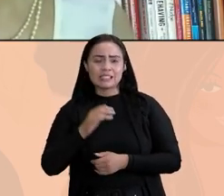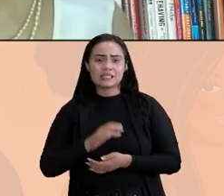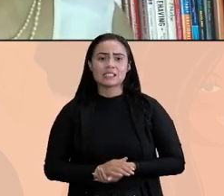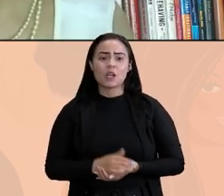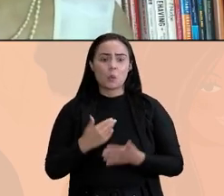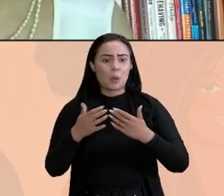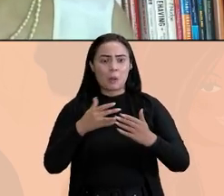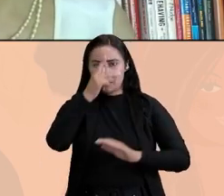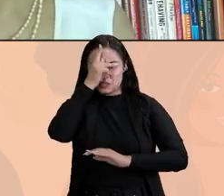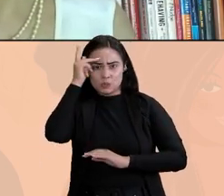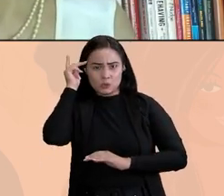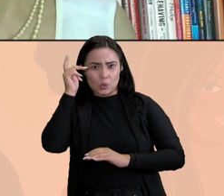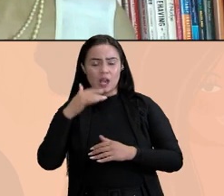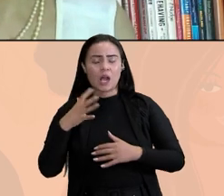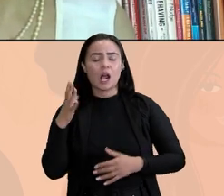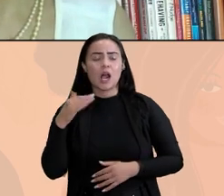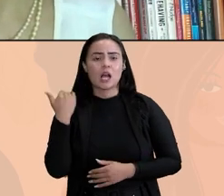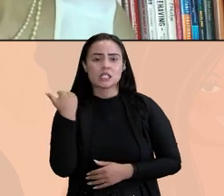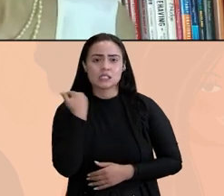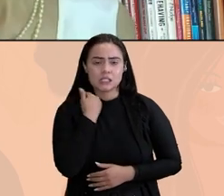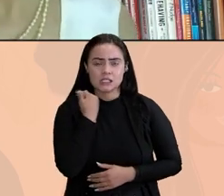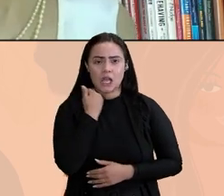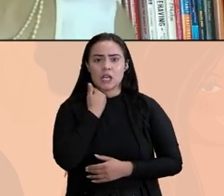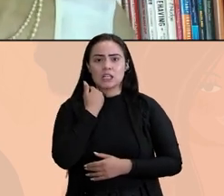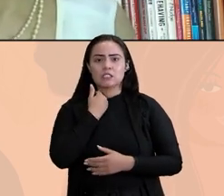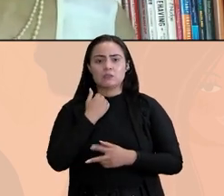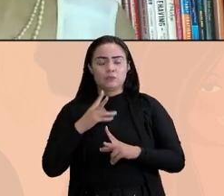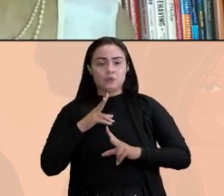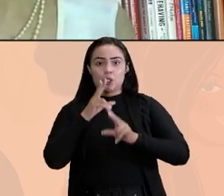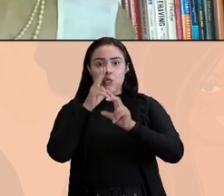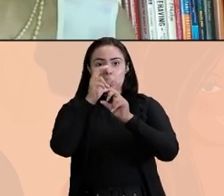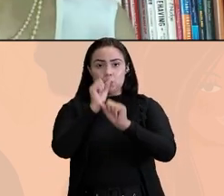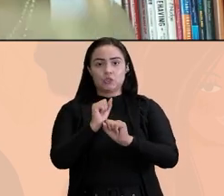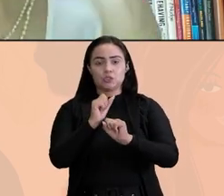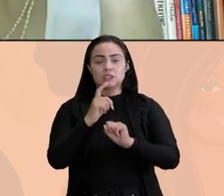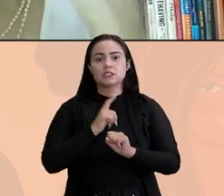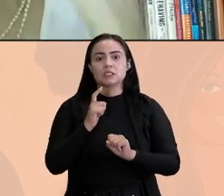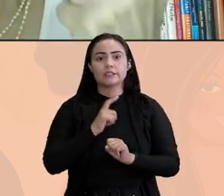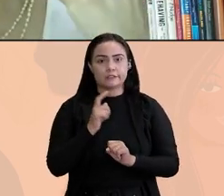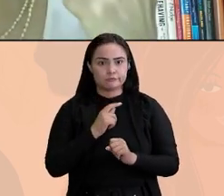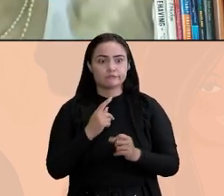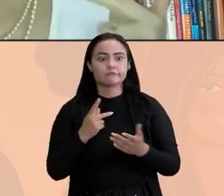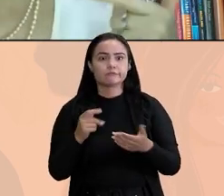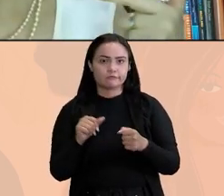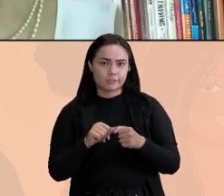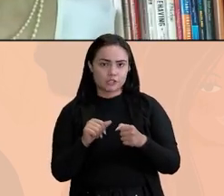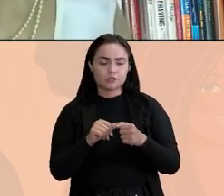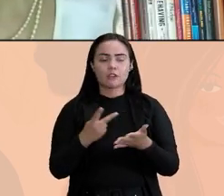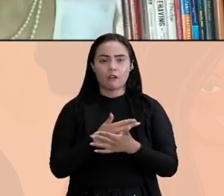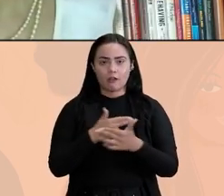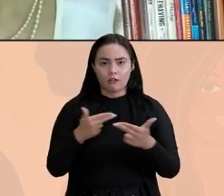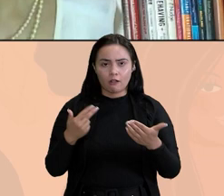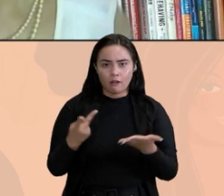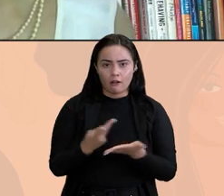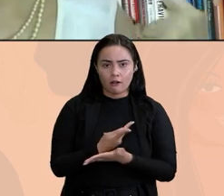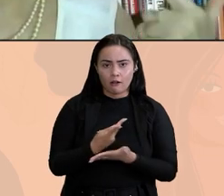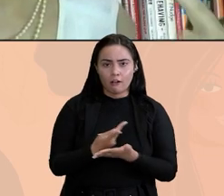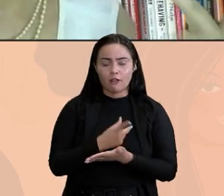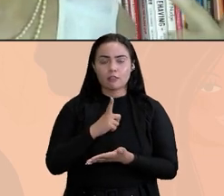num estado de cansaço muito grande, faz muita besteira e pode reduzir também